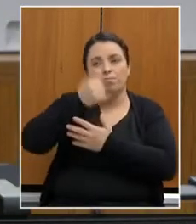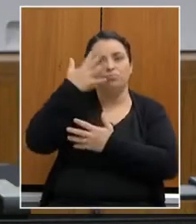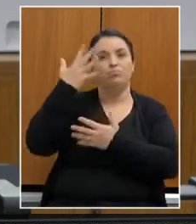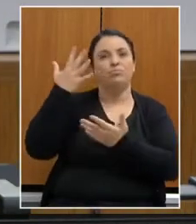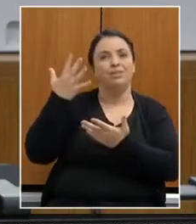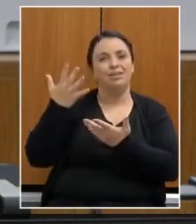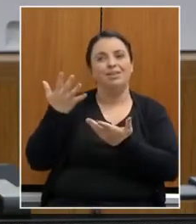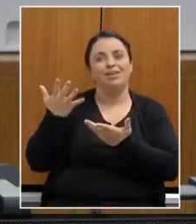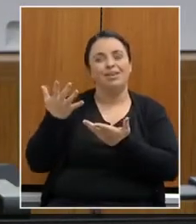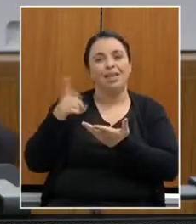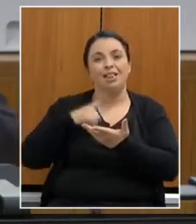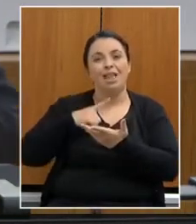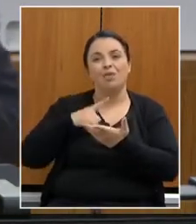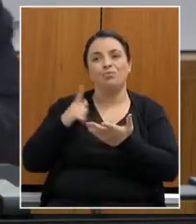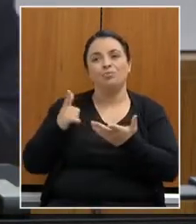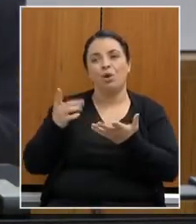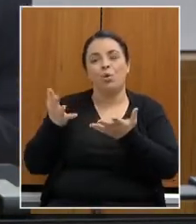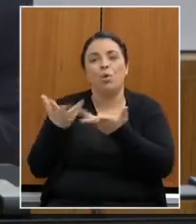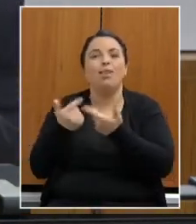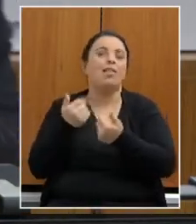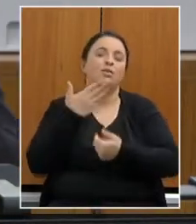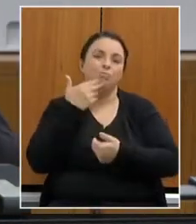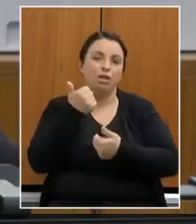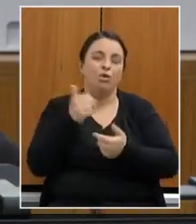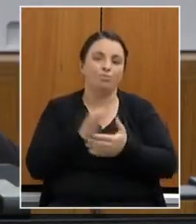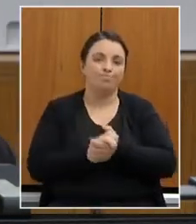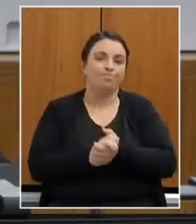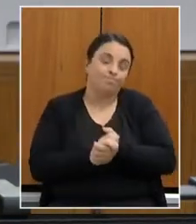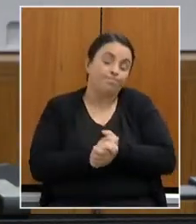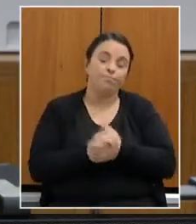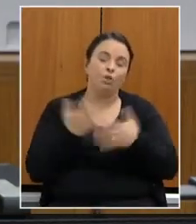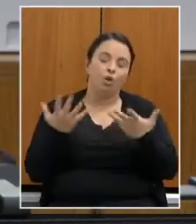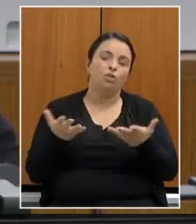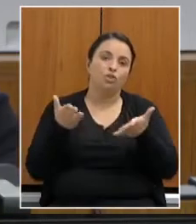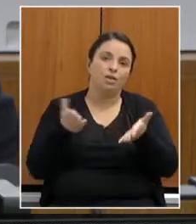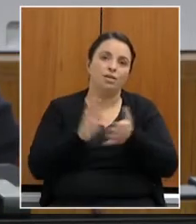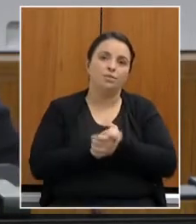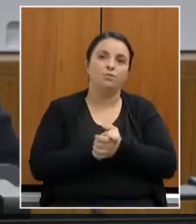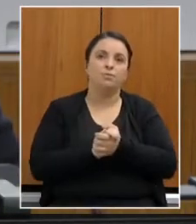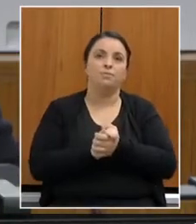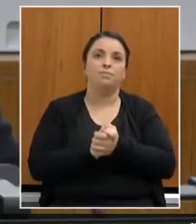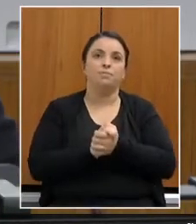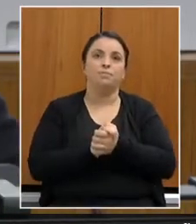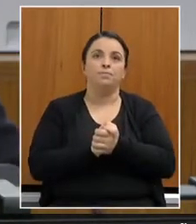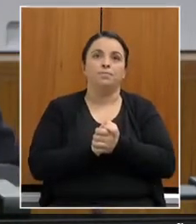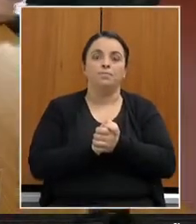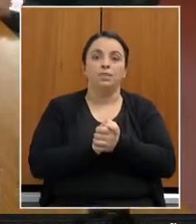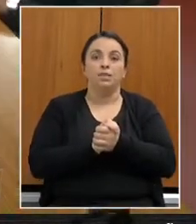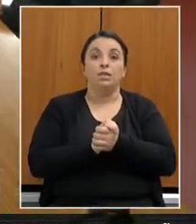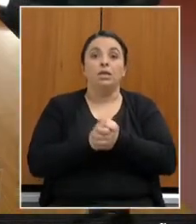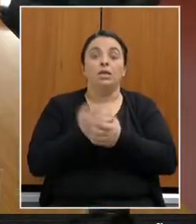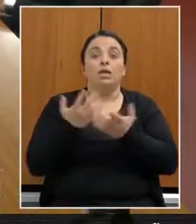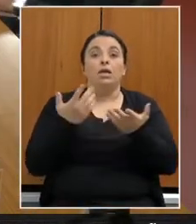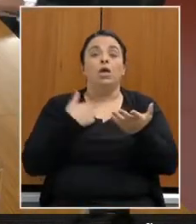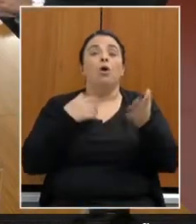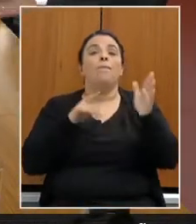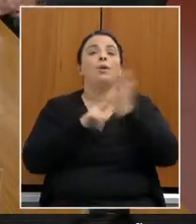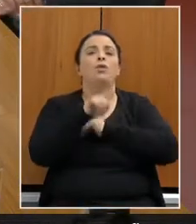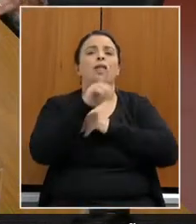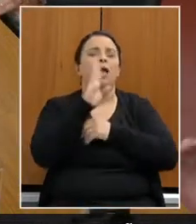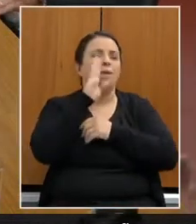que as perguntas acho que é isso eu eu eu perguntaria a deputada Beatriz se ela quer